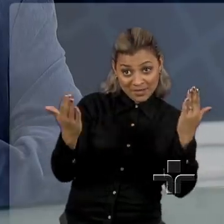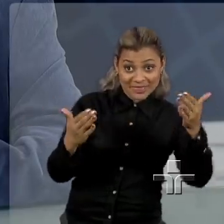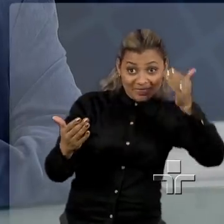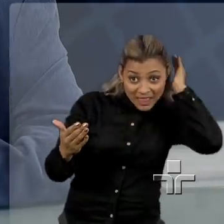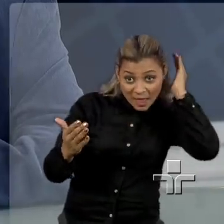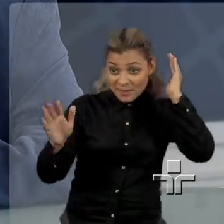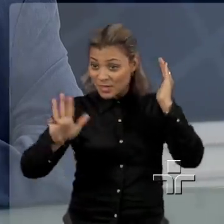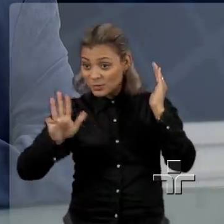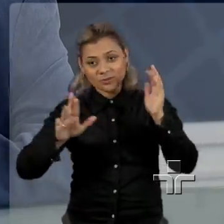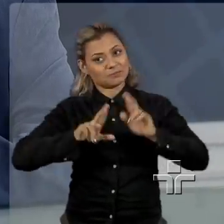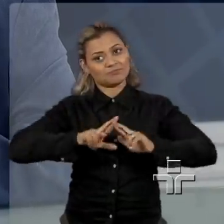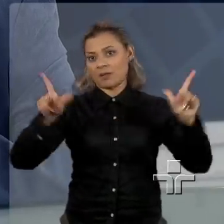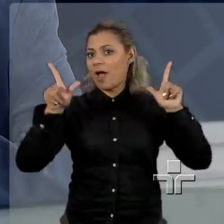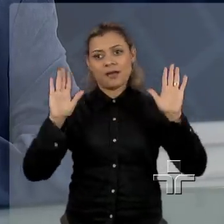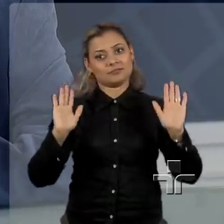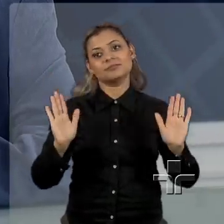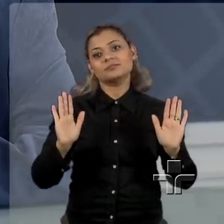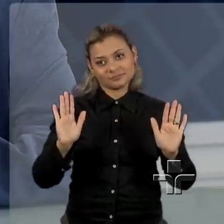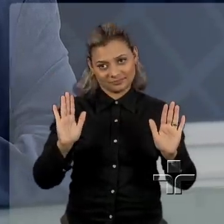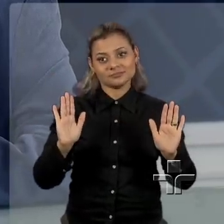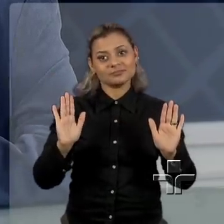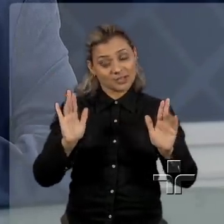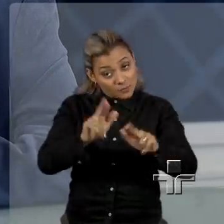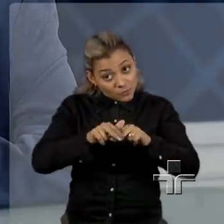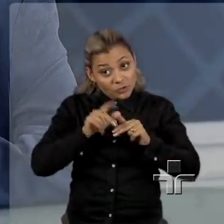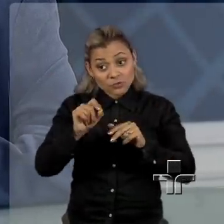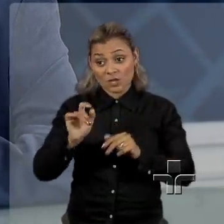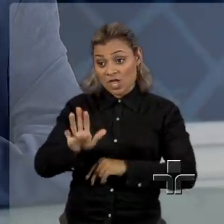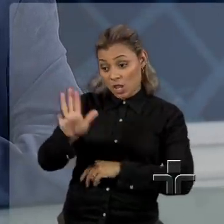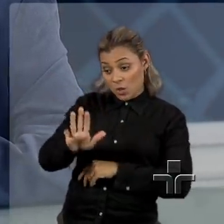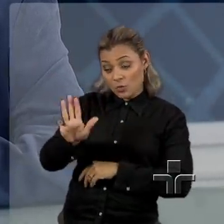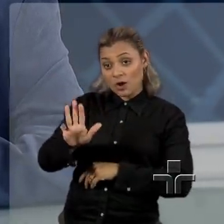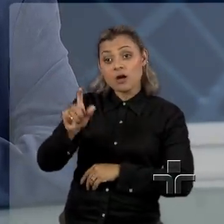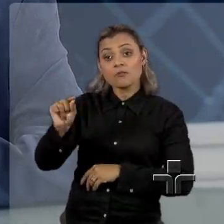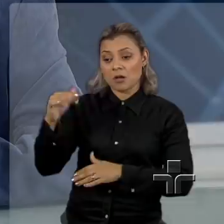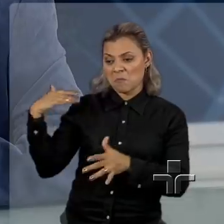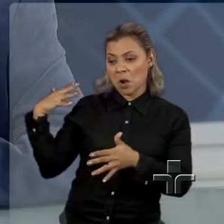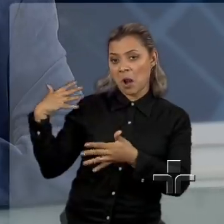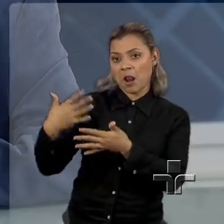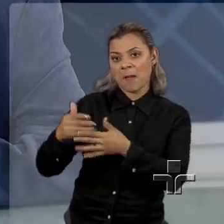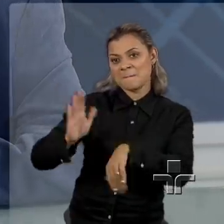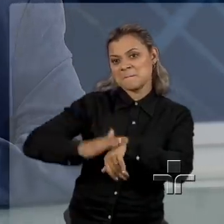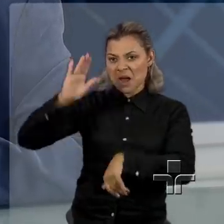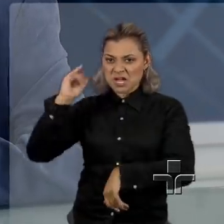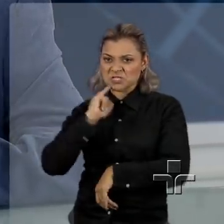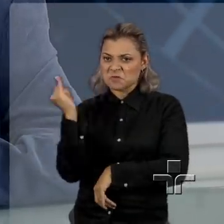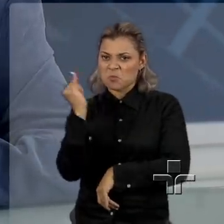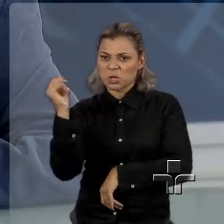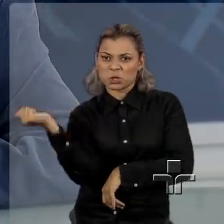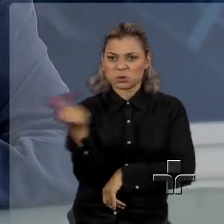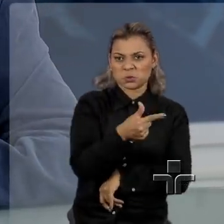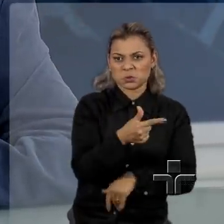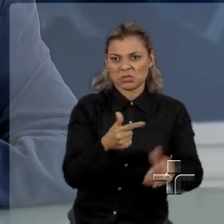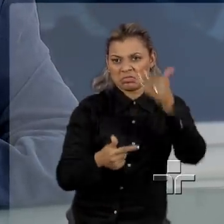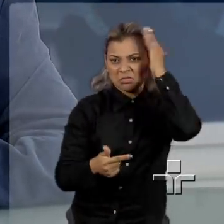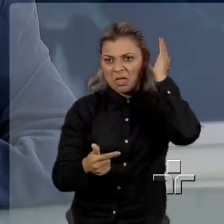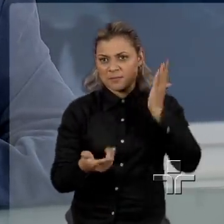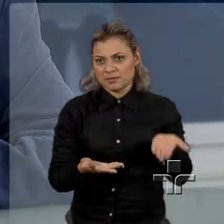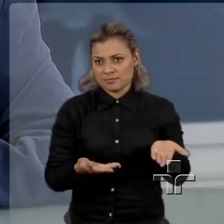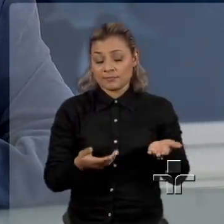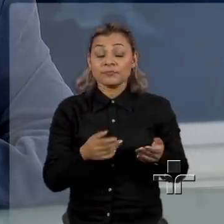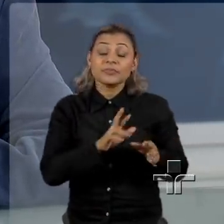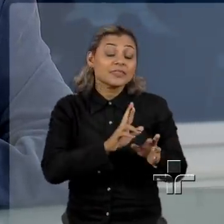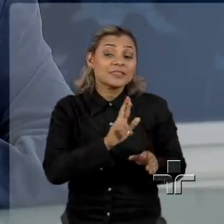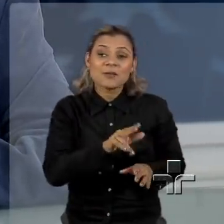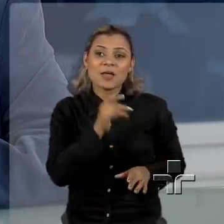do Lula reforça a ideia de que a prisão do Lula é historicamente mais importante, não que a do Temer não